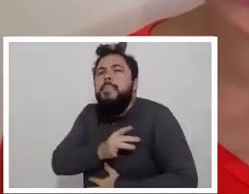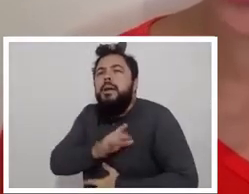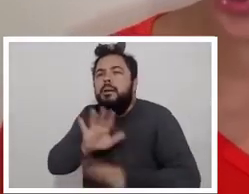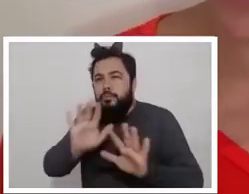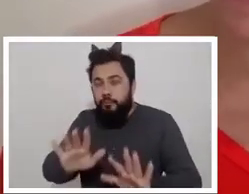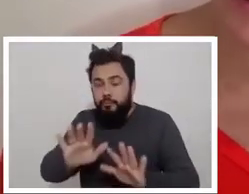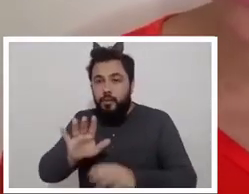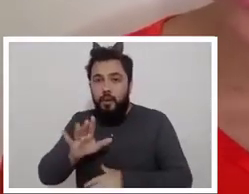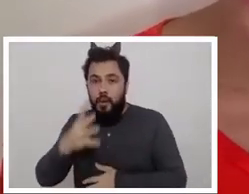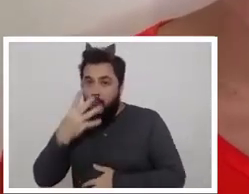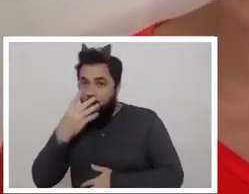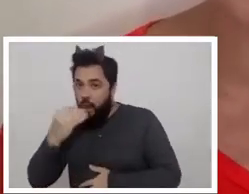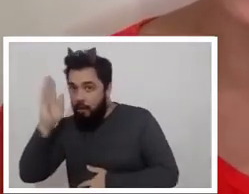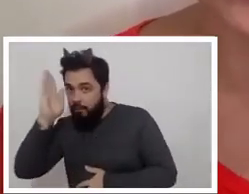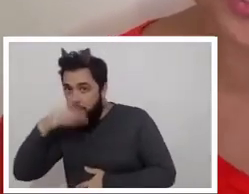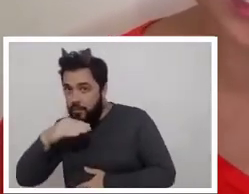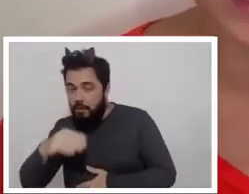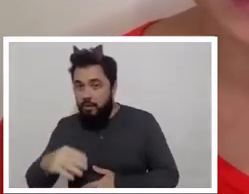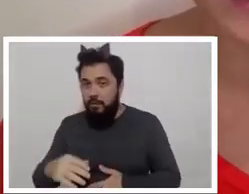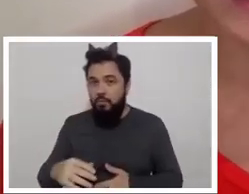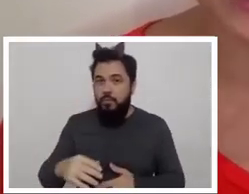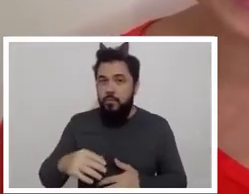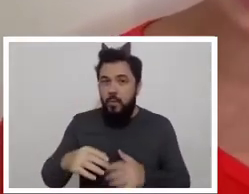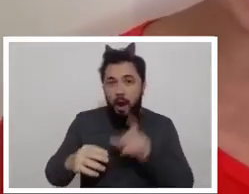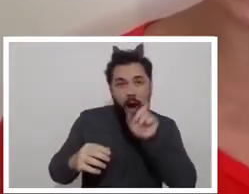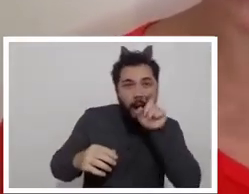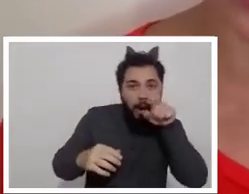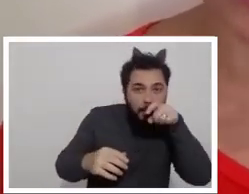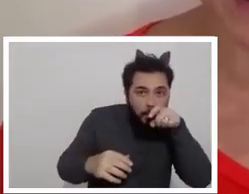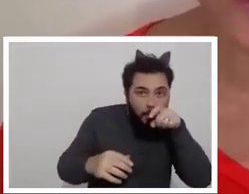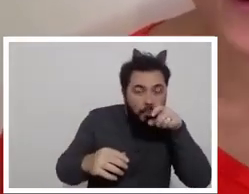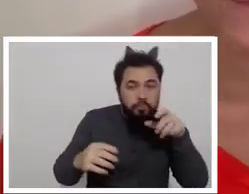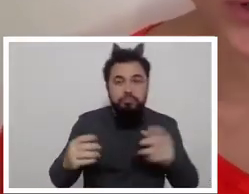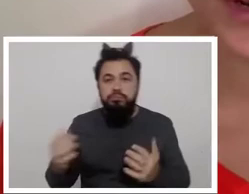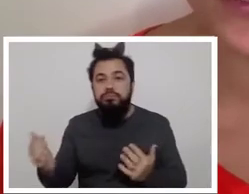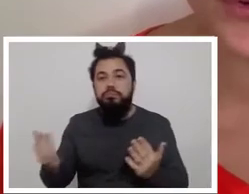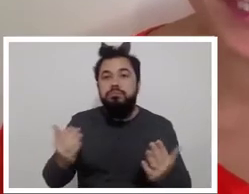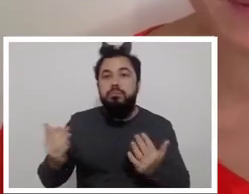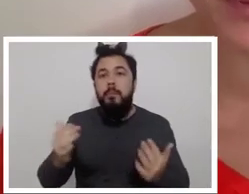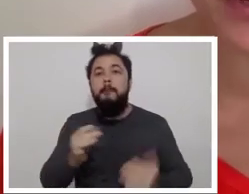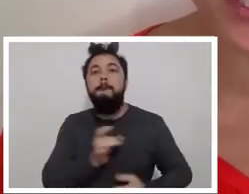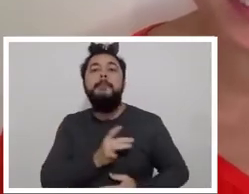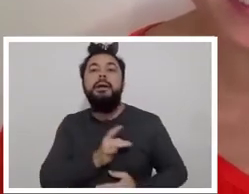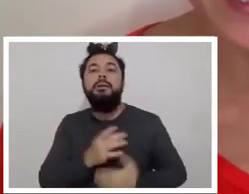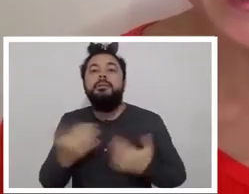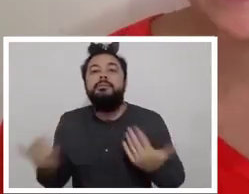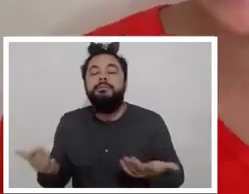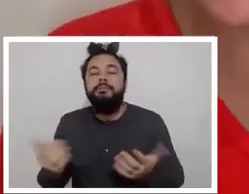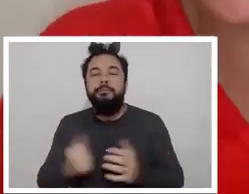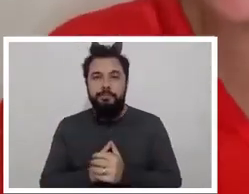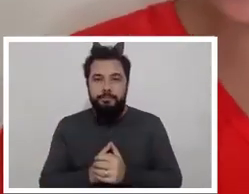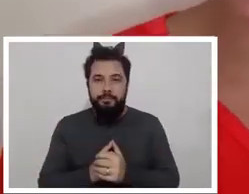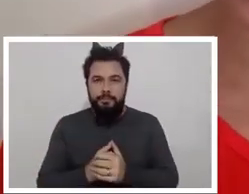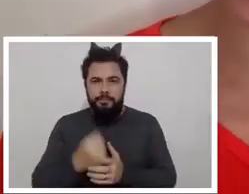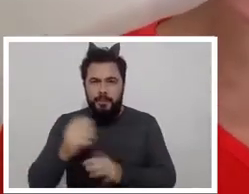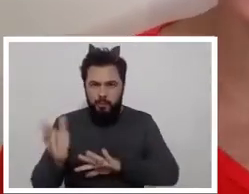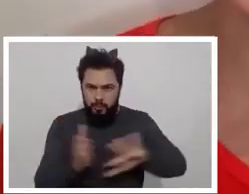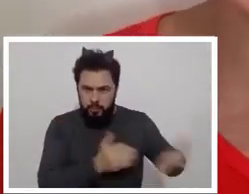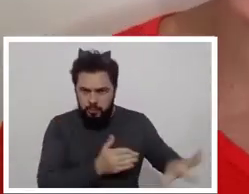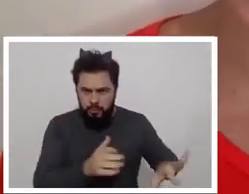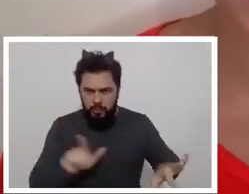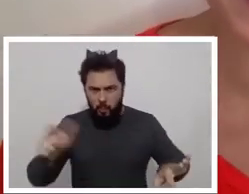medo em vocês o lobo mal ou a bruxa quando você pensa um lobo mal ou na figura da bruxa isso a